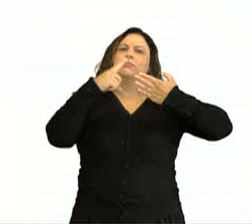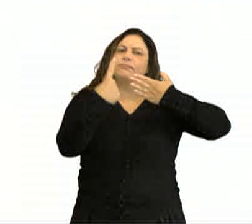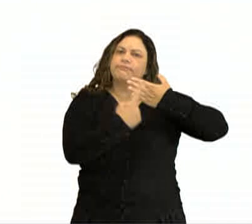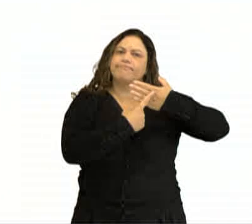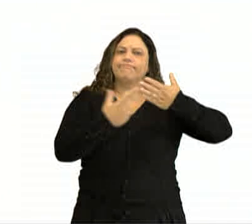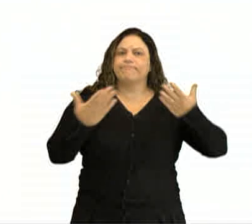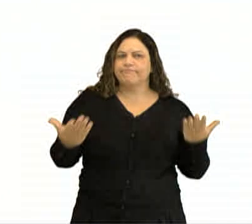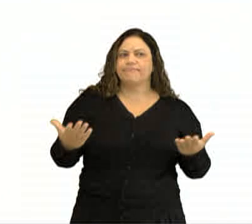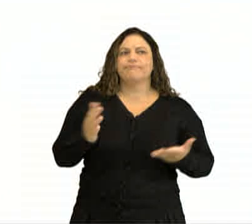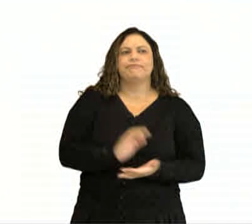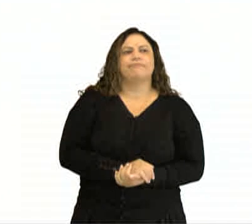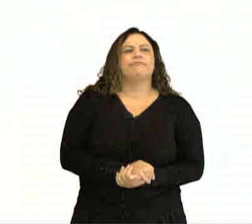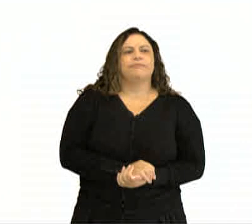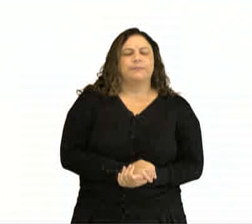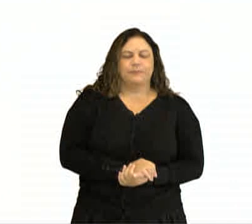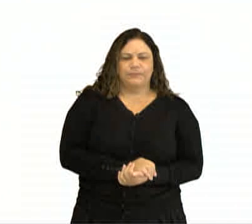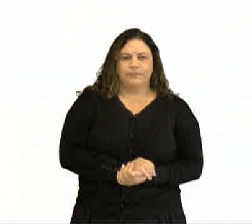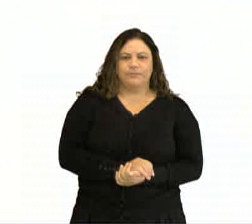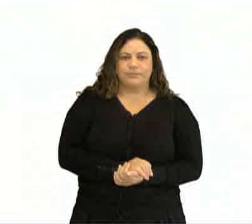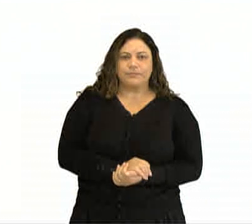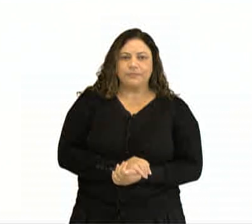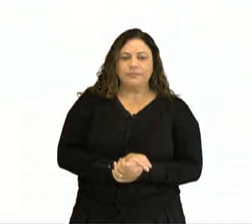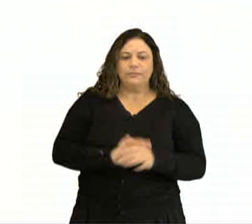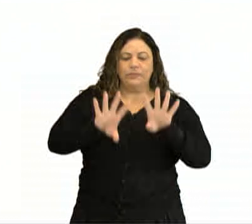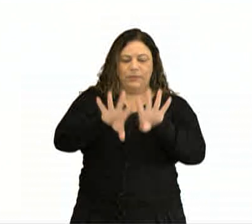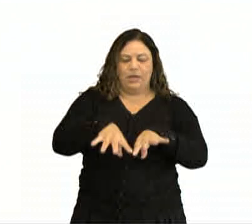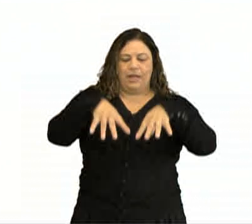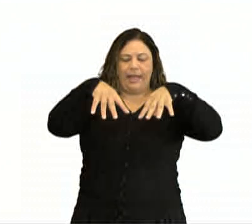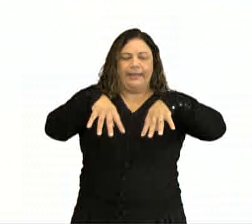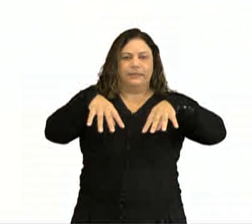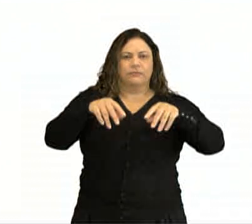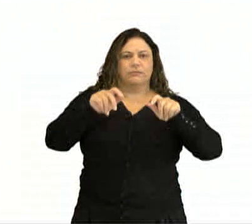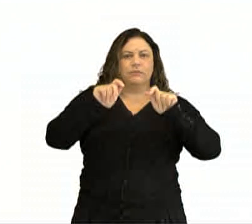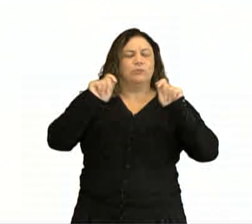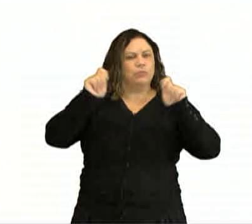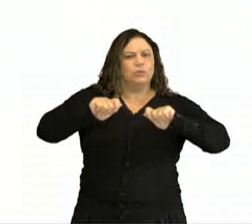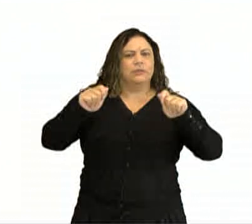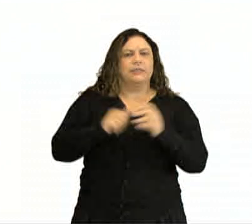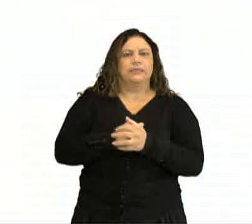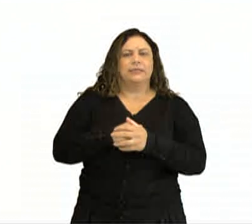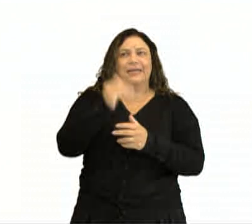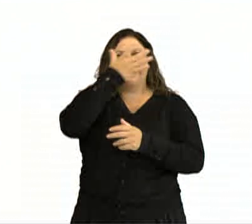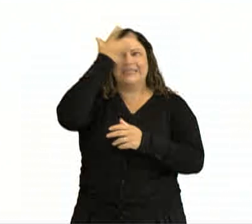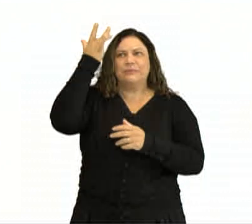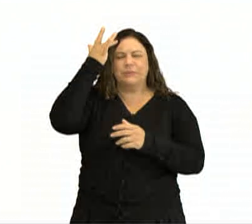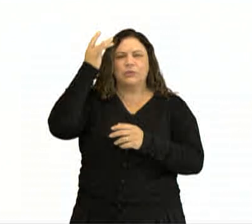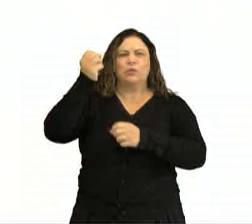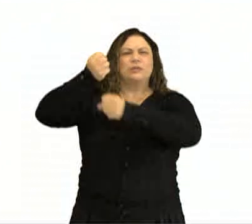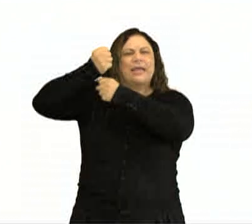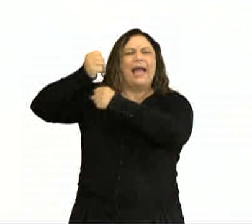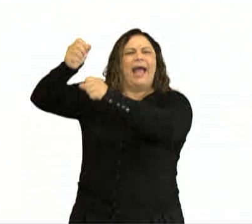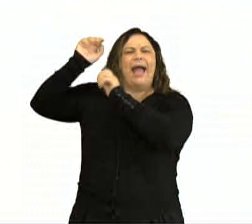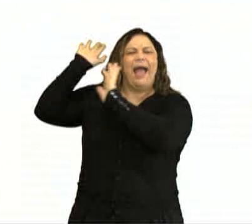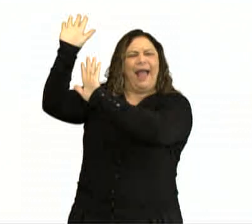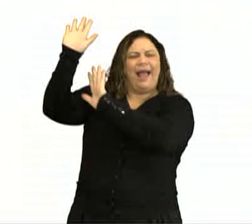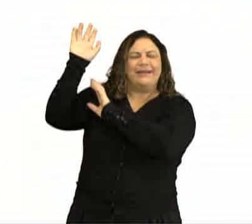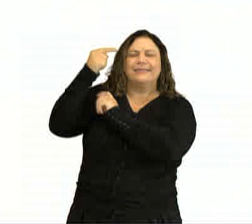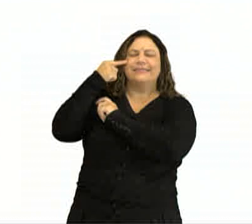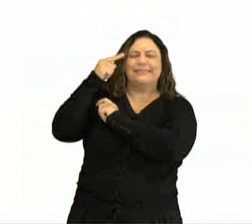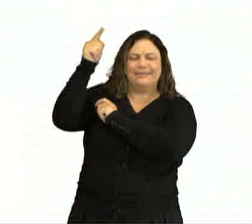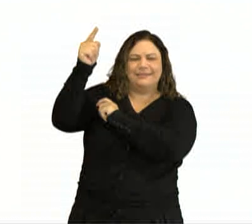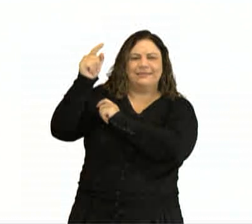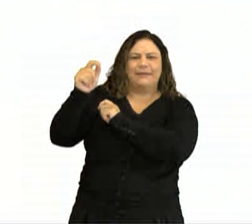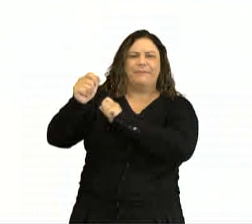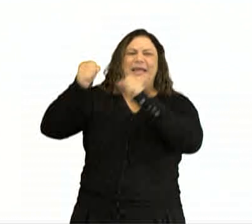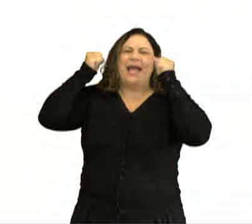Então, a arquibancada poderia ser substituída por os torcedores, tá? E a figura de linguagem